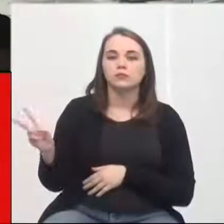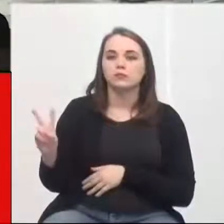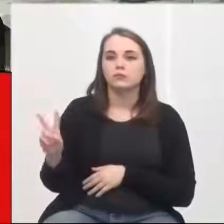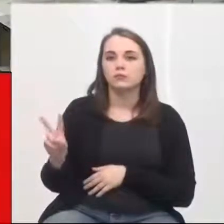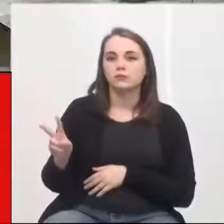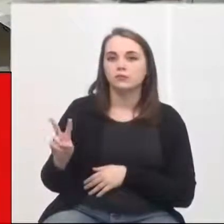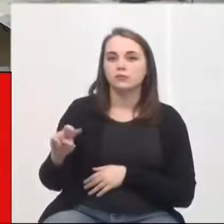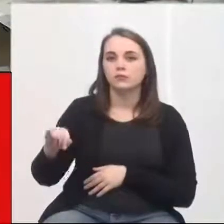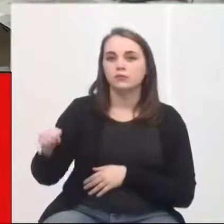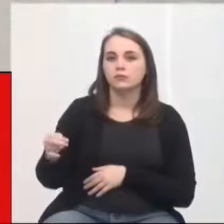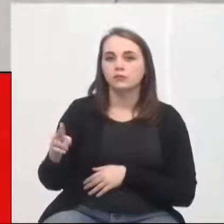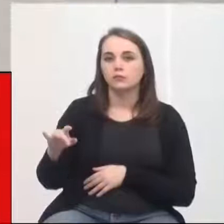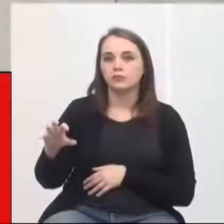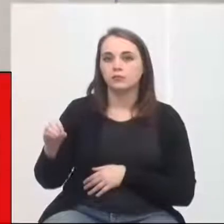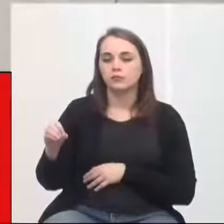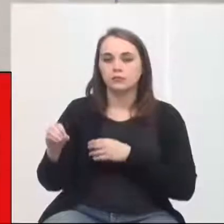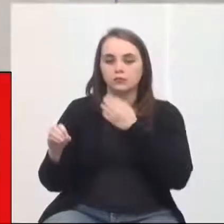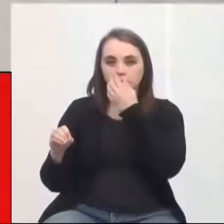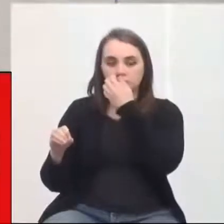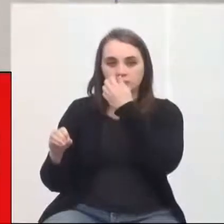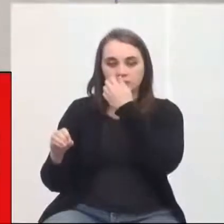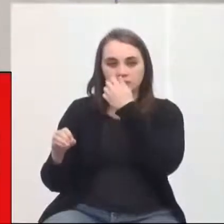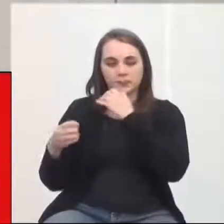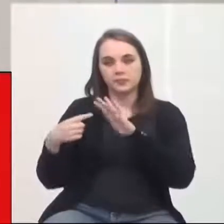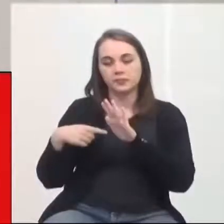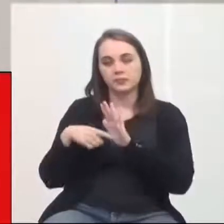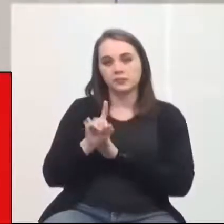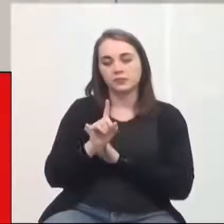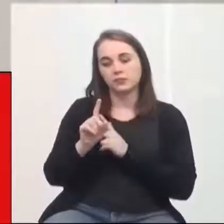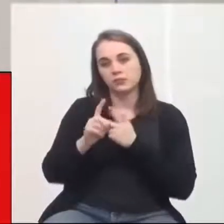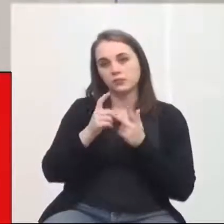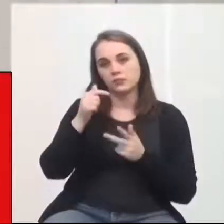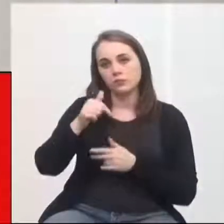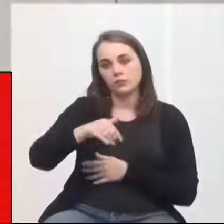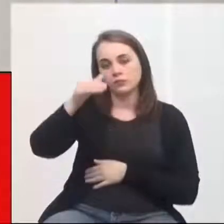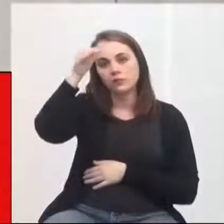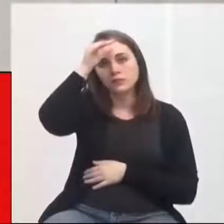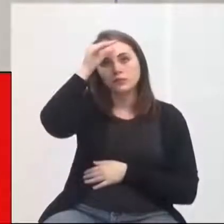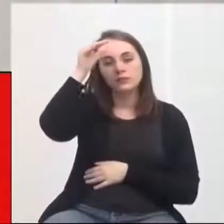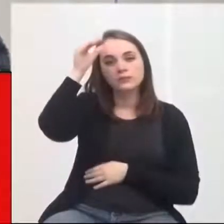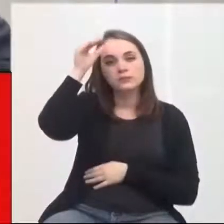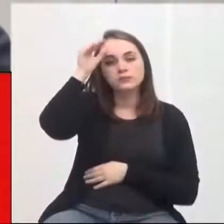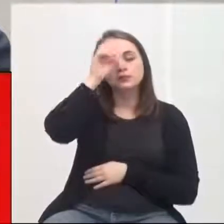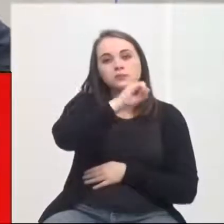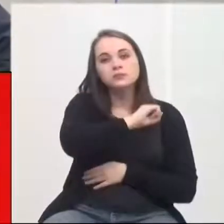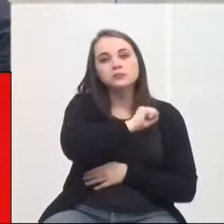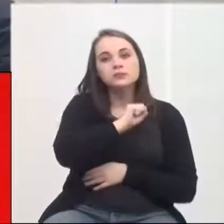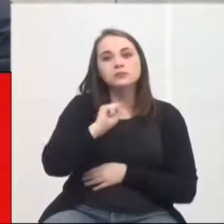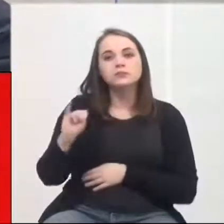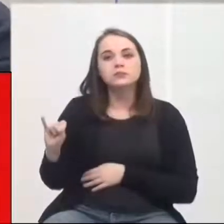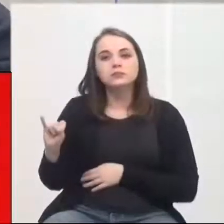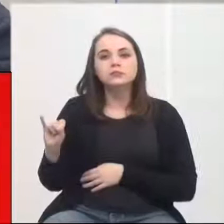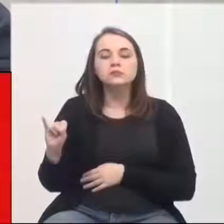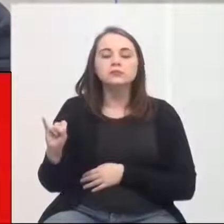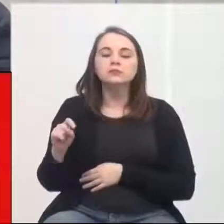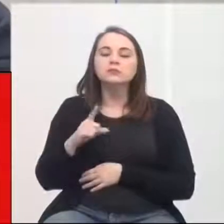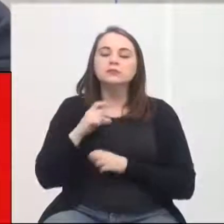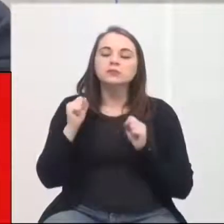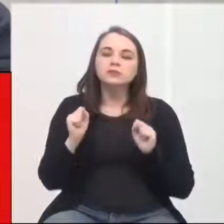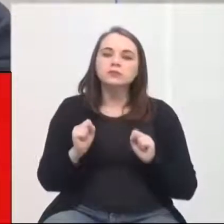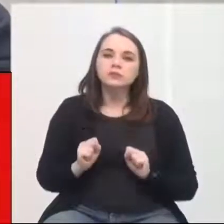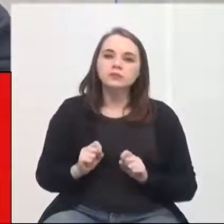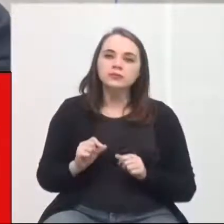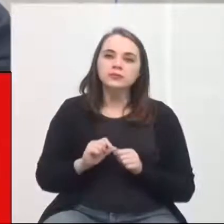675-2021, autor vereador Júlio Kaminski, envio de expediente ao chefe do Poder Executivo Municipal perguntando se há possibilidade